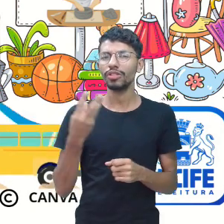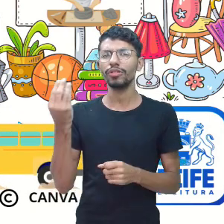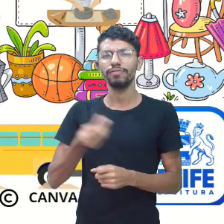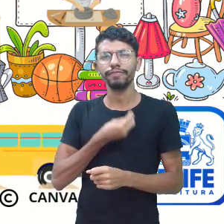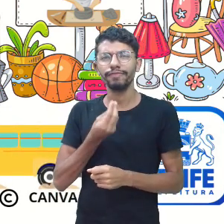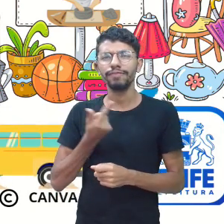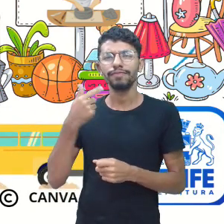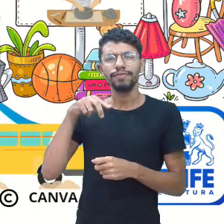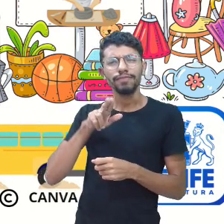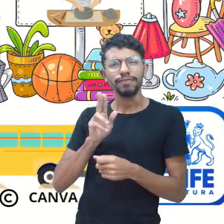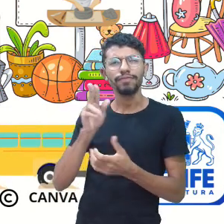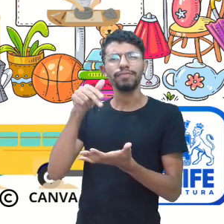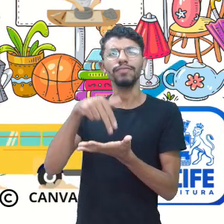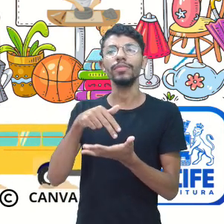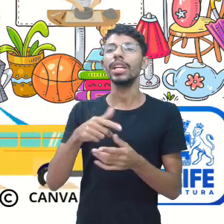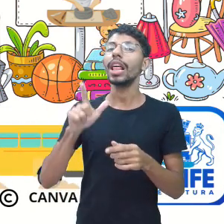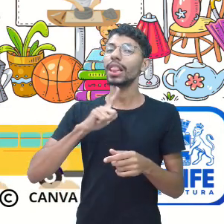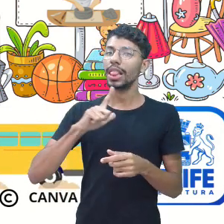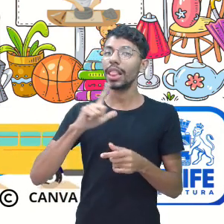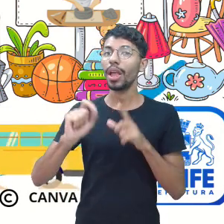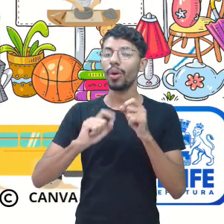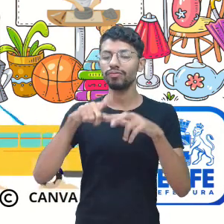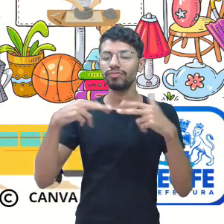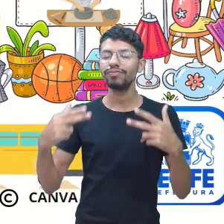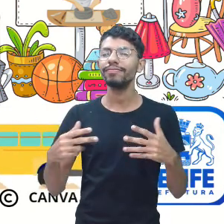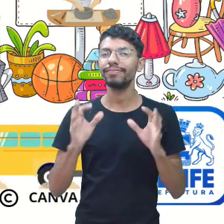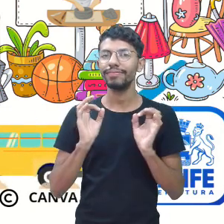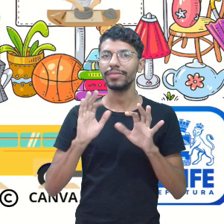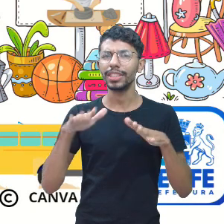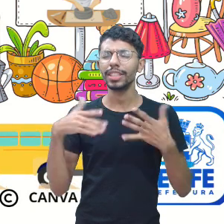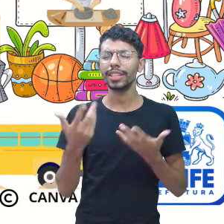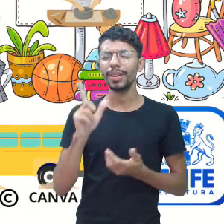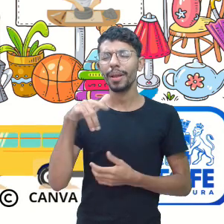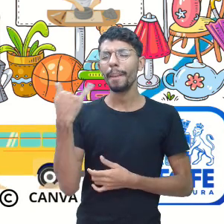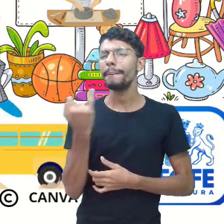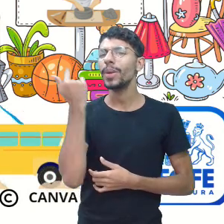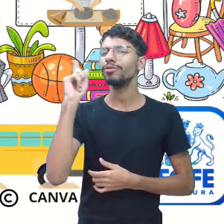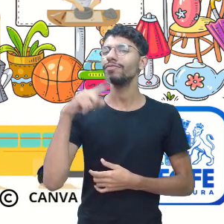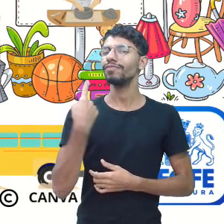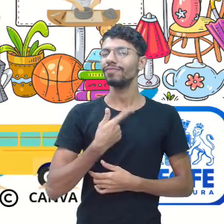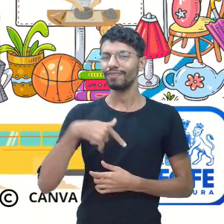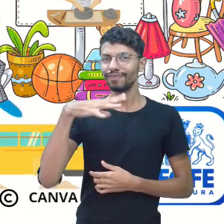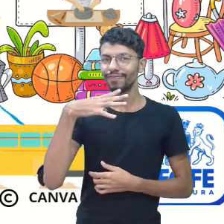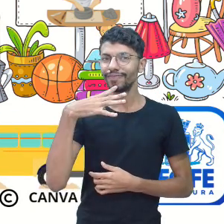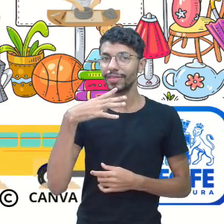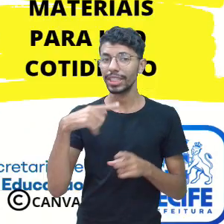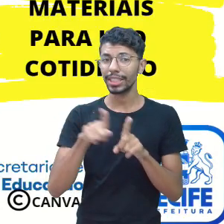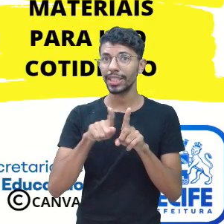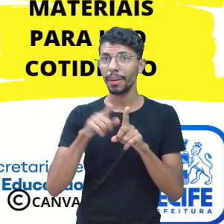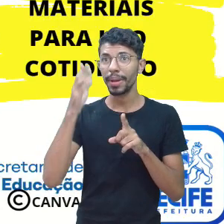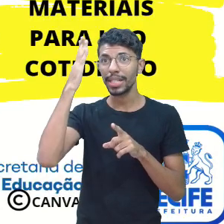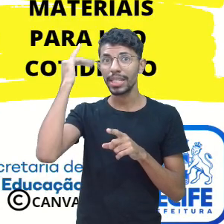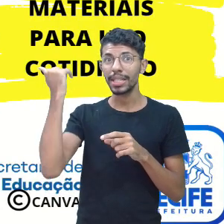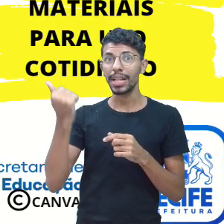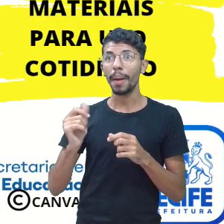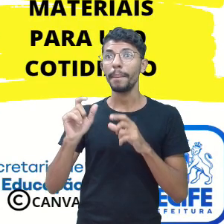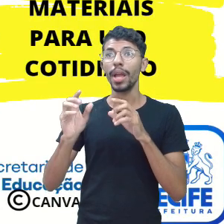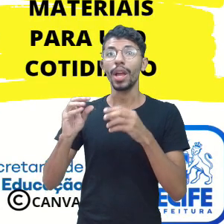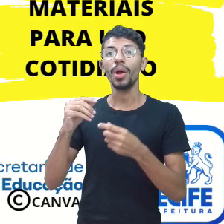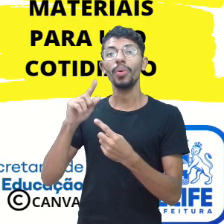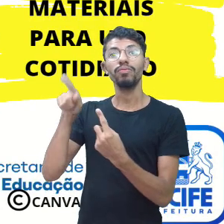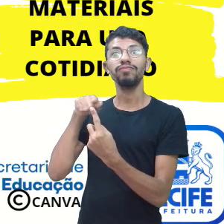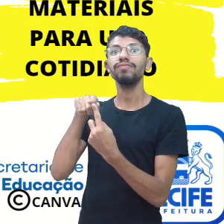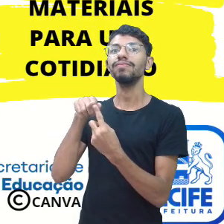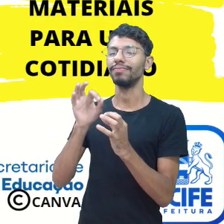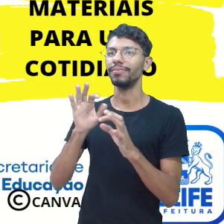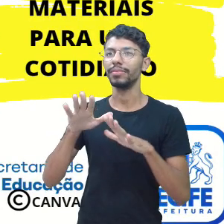tem esse objeto, então é muito importante a gente conhecer. E, principalmente, saber de onde ele vem. Olha o que eu estou propondo aqui.